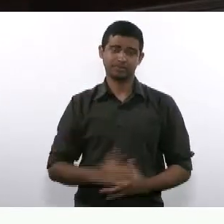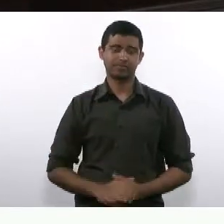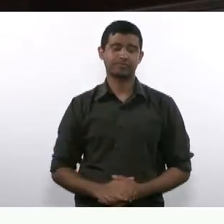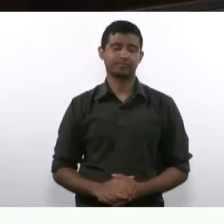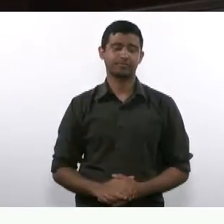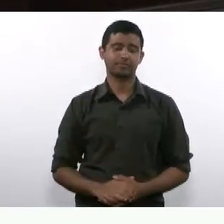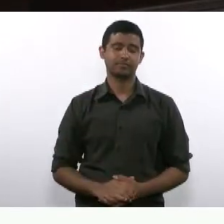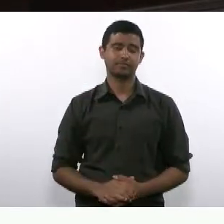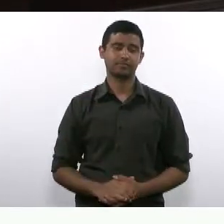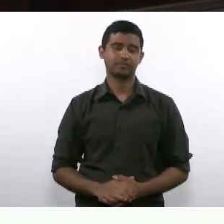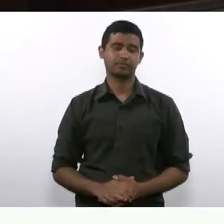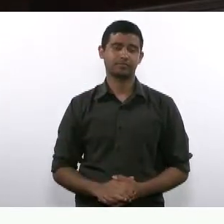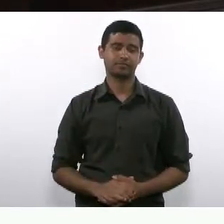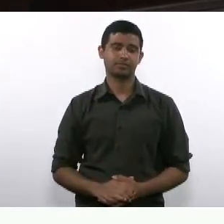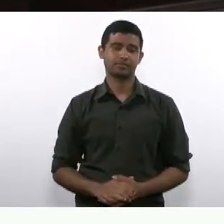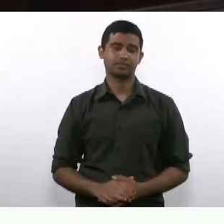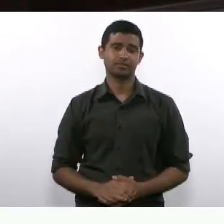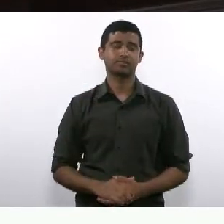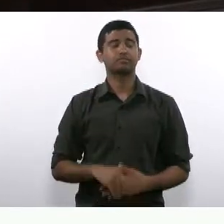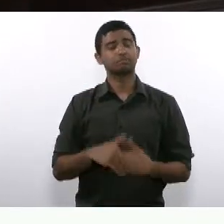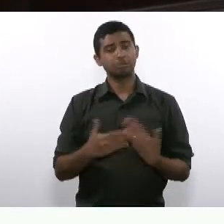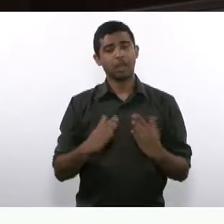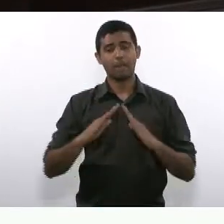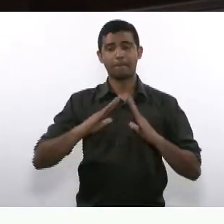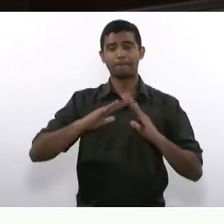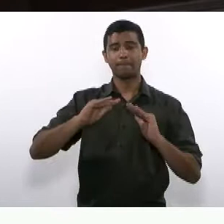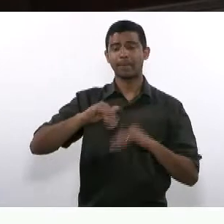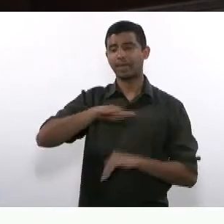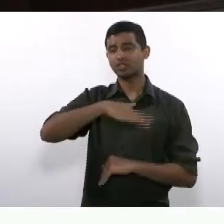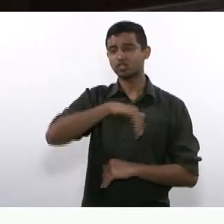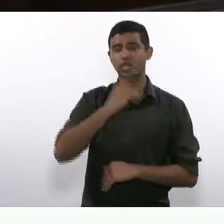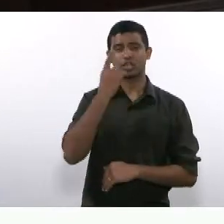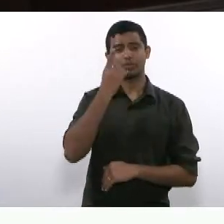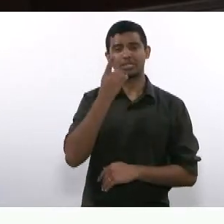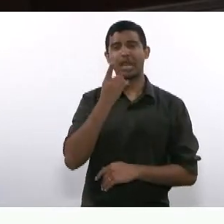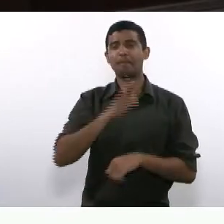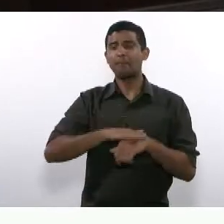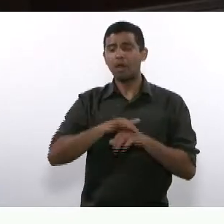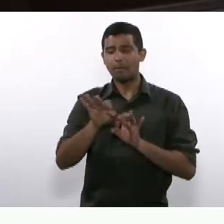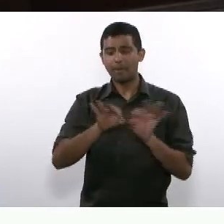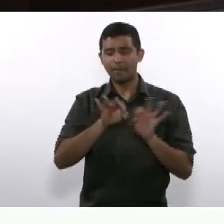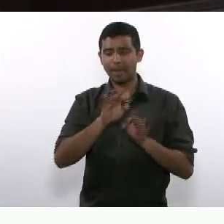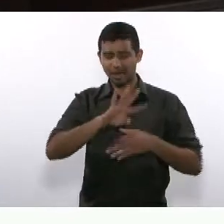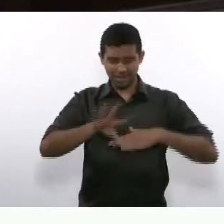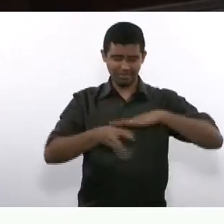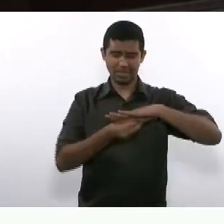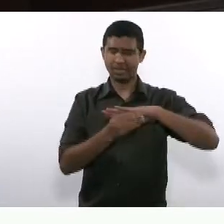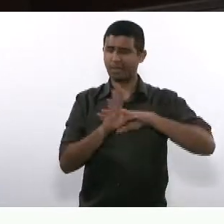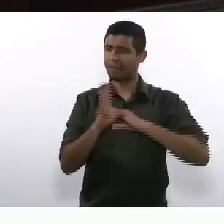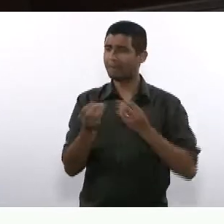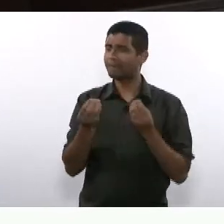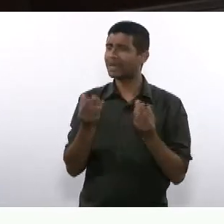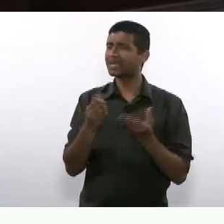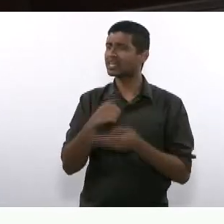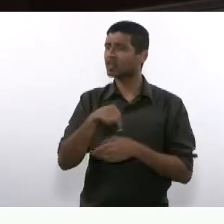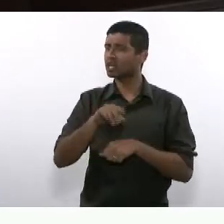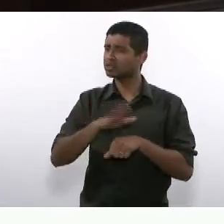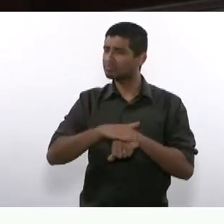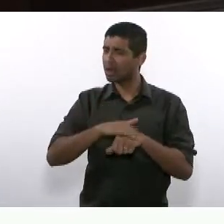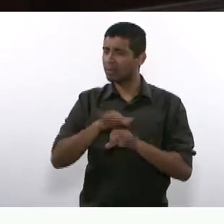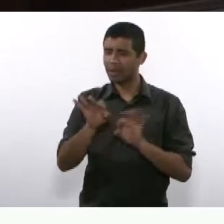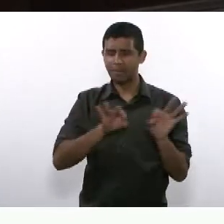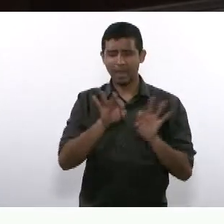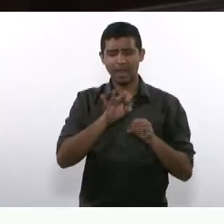Que ouvimos aqui dizer, para pedir aos senhores deputados que façam emenda. Para quê? Nós vamos fazer emenda.